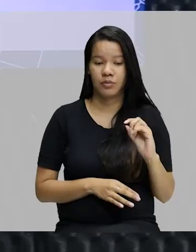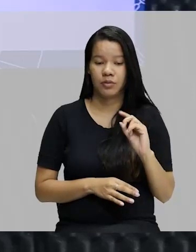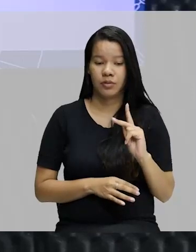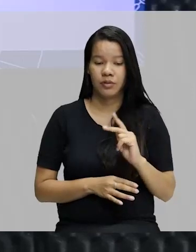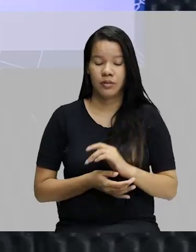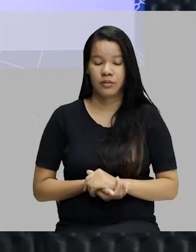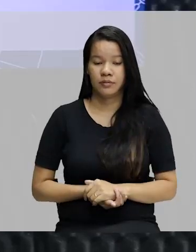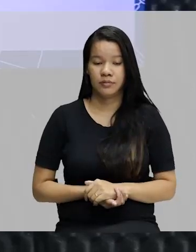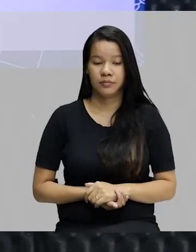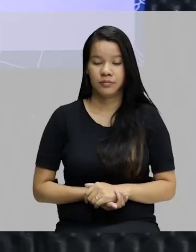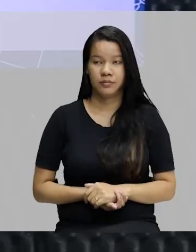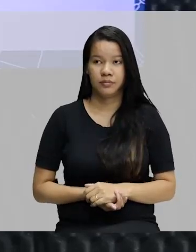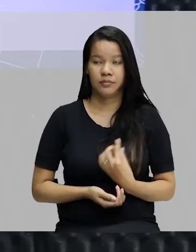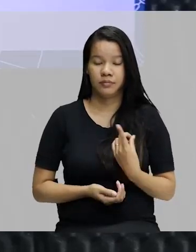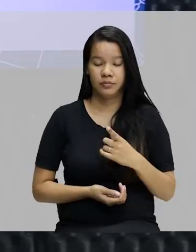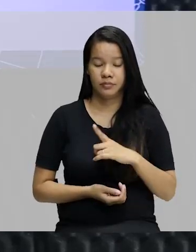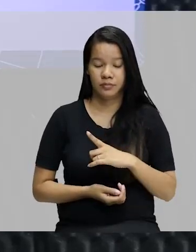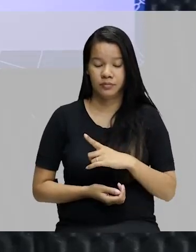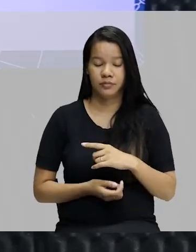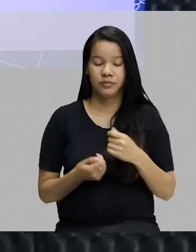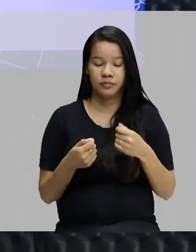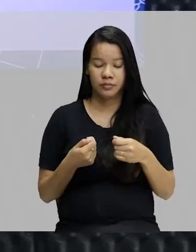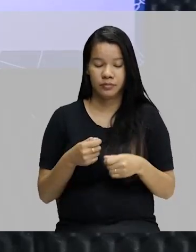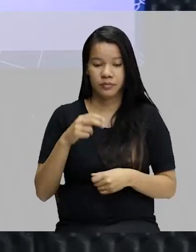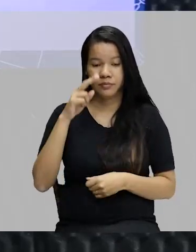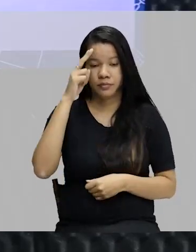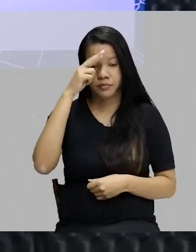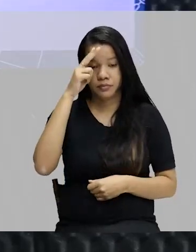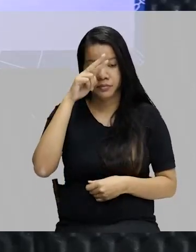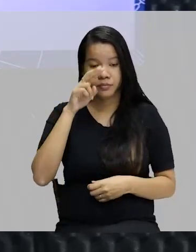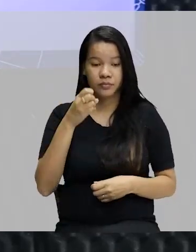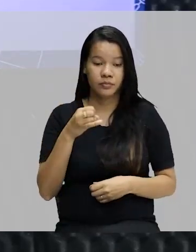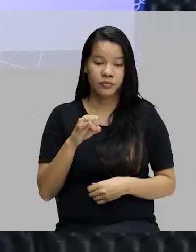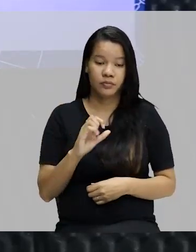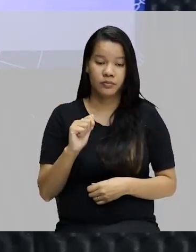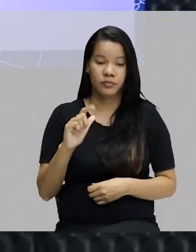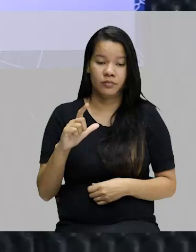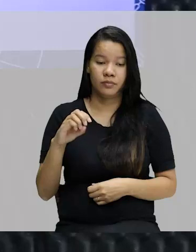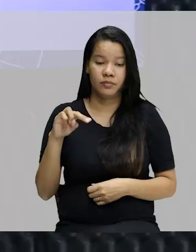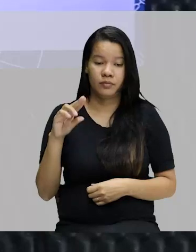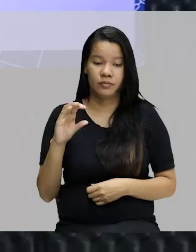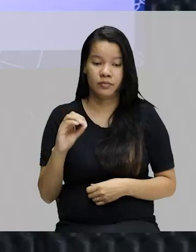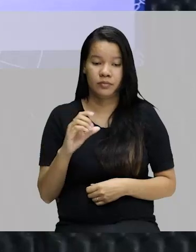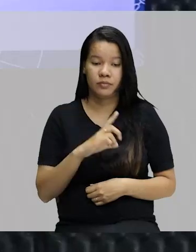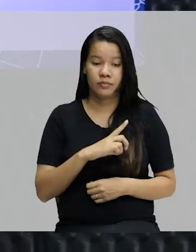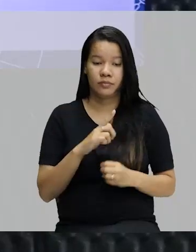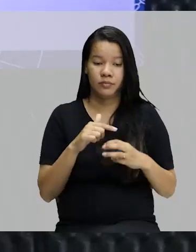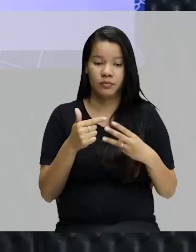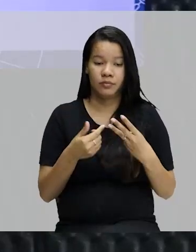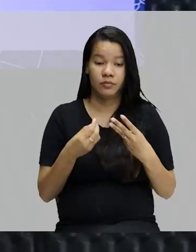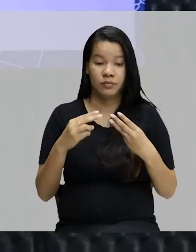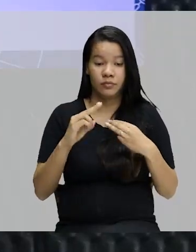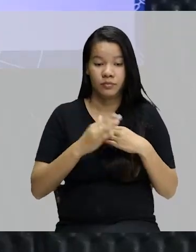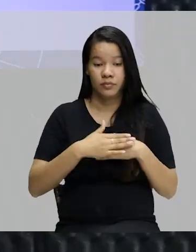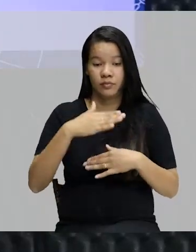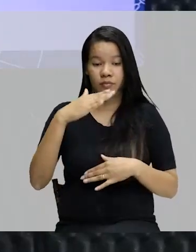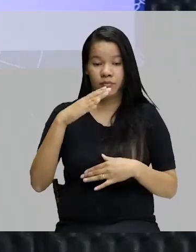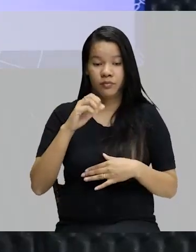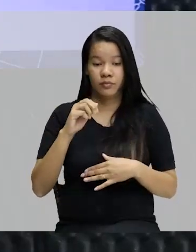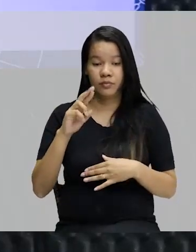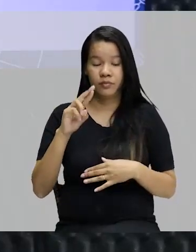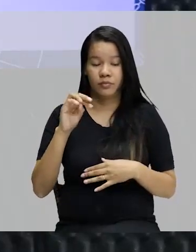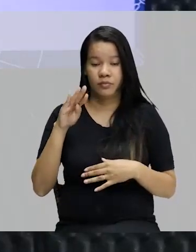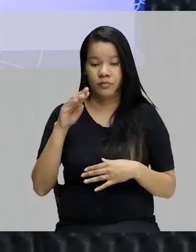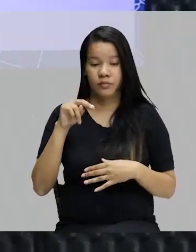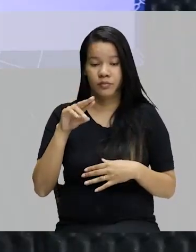certo? Nós temos que lembrar que se o alceno tiver 3 ou mais carbonos, então